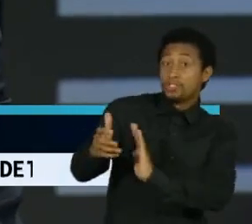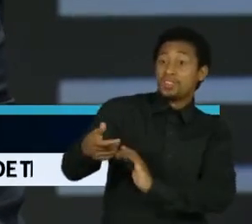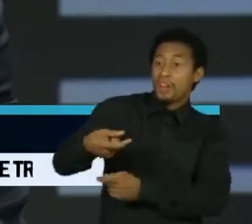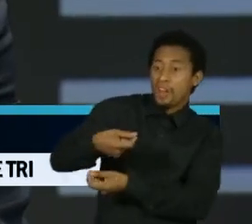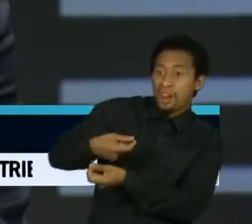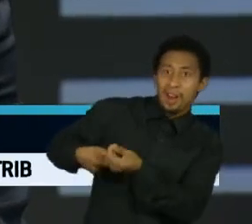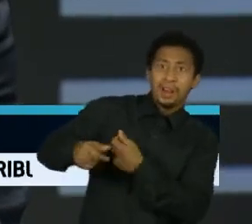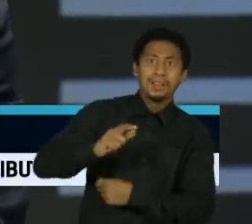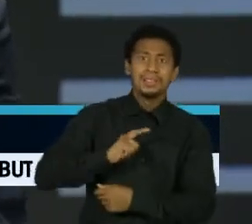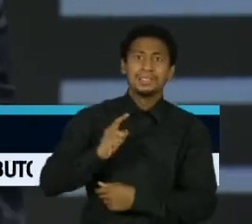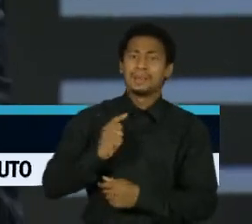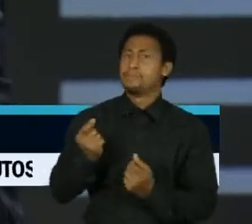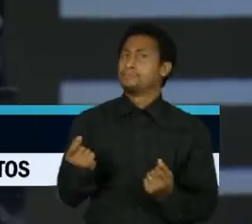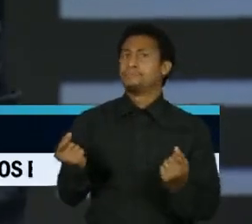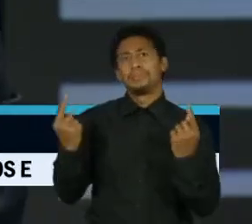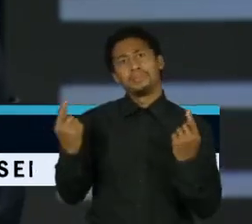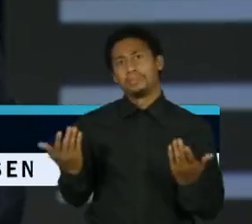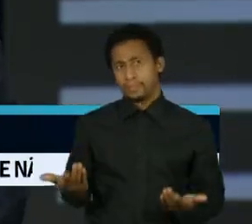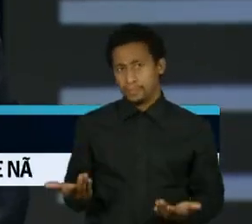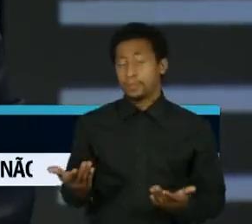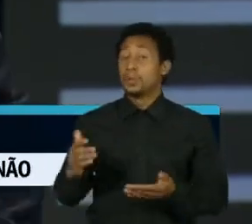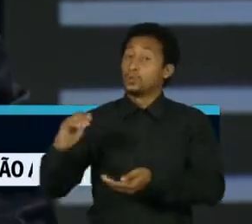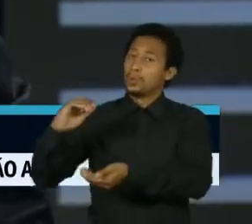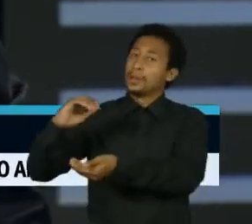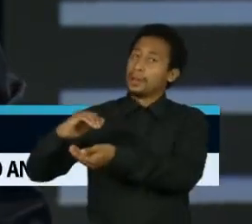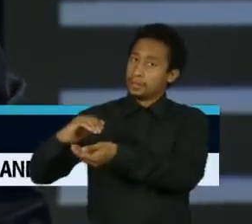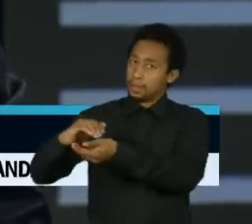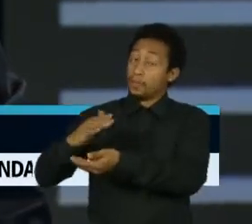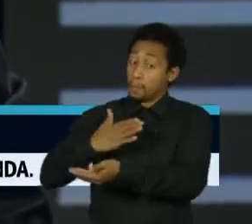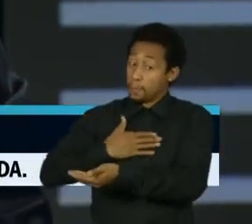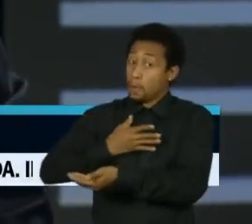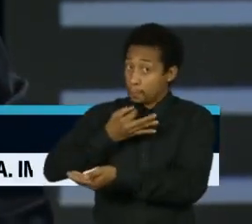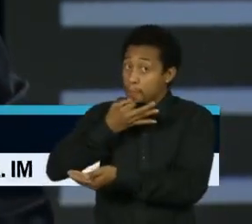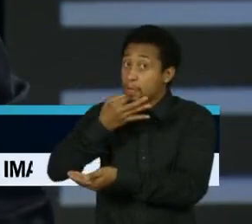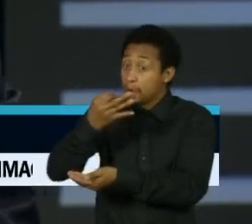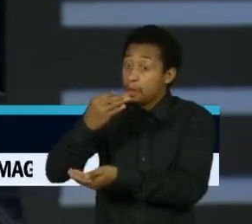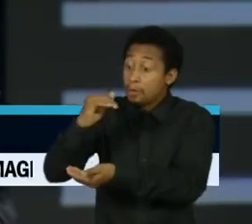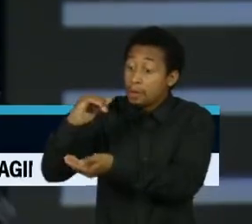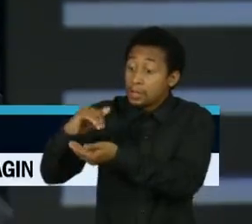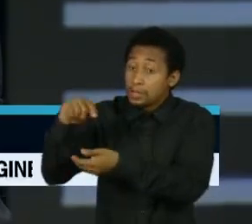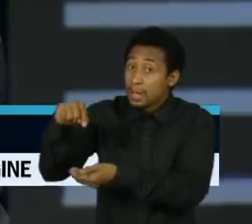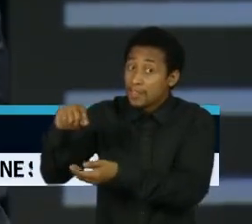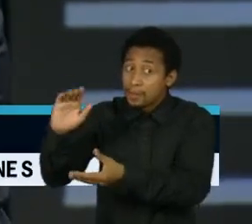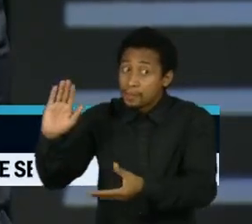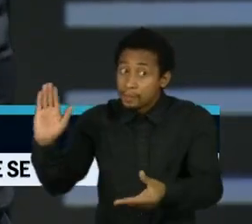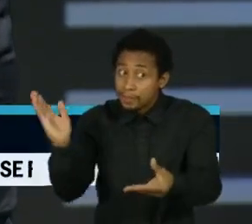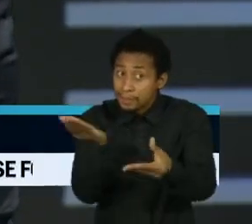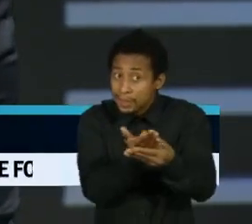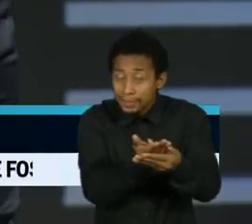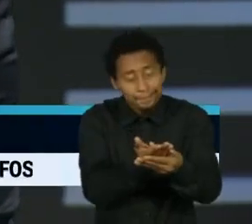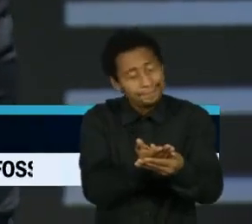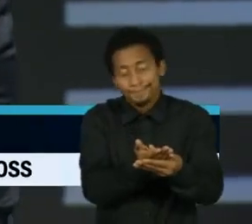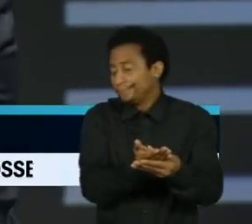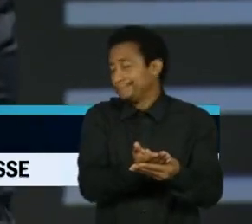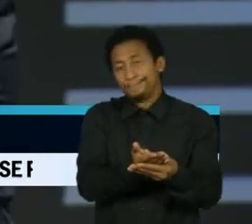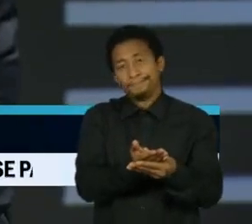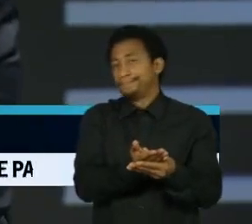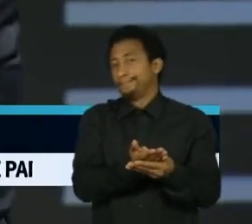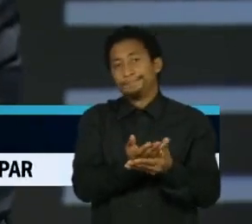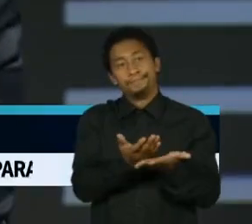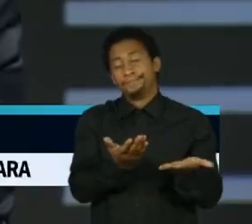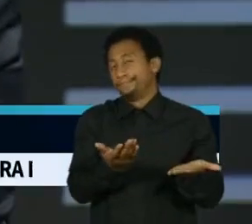absurdo porém o Supremo nesse momento na minha opinião não vai decidir contra